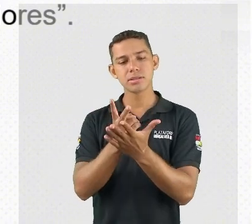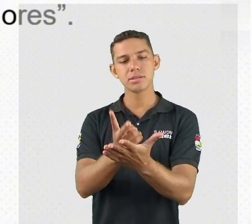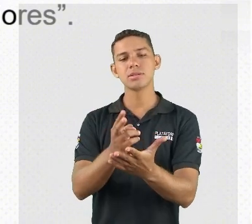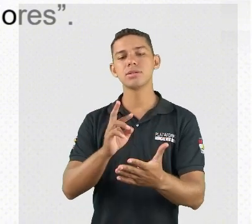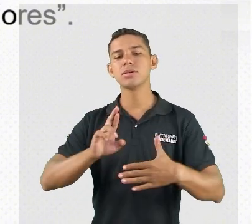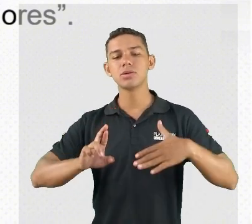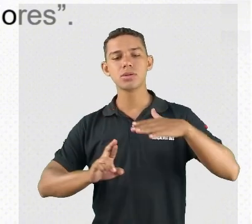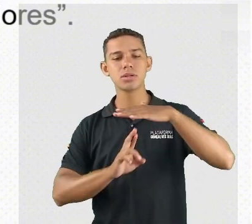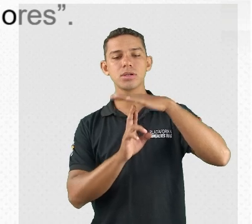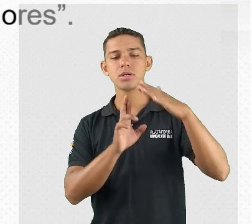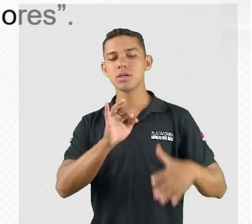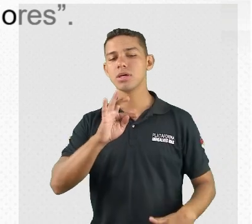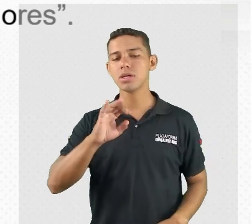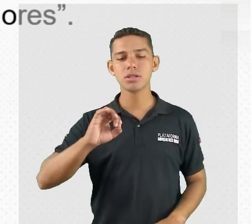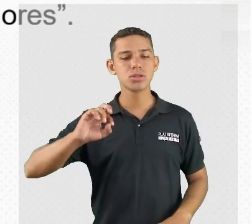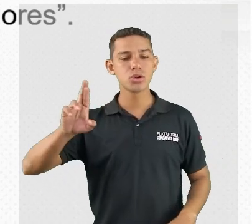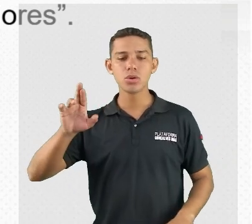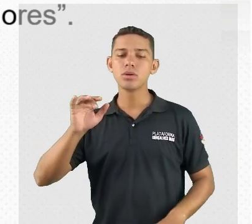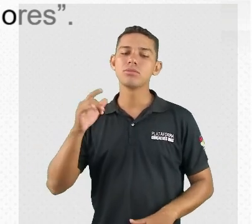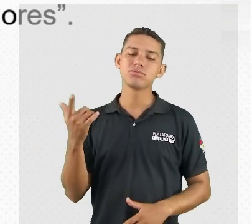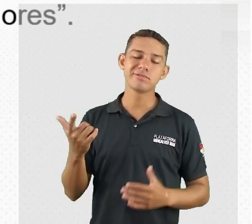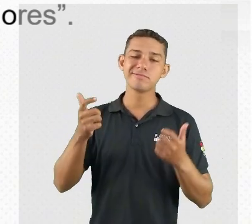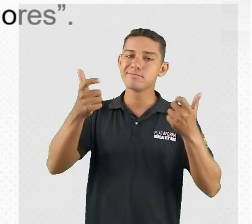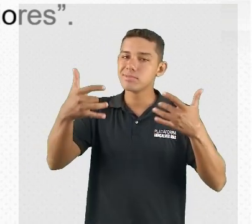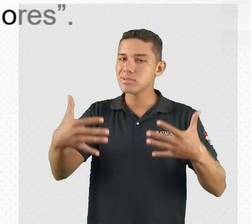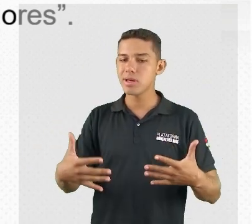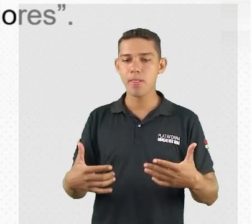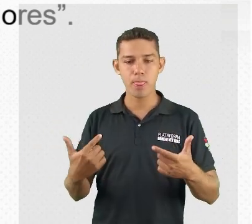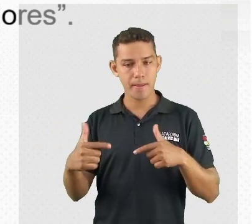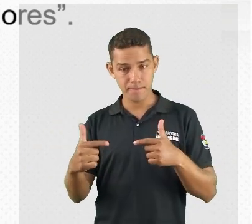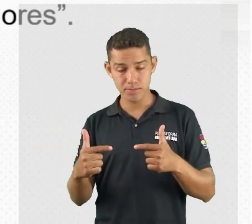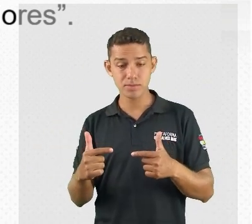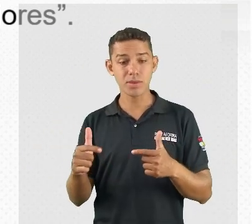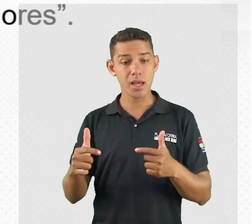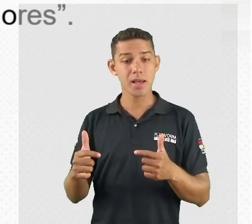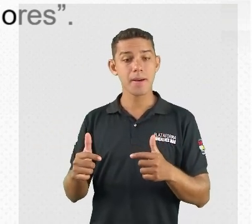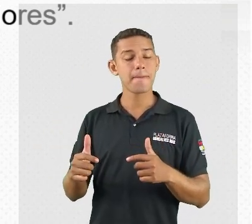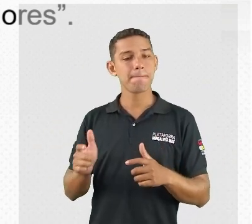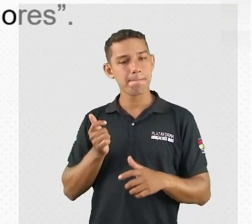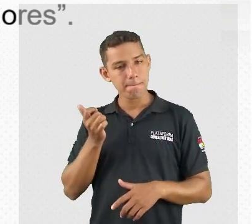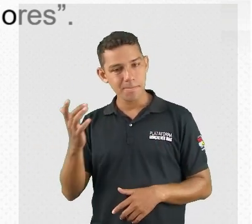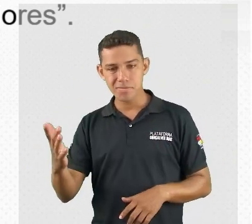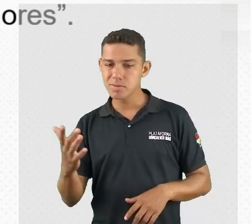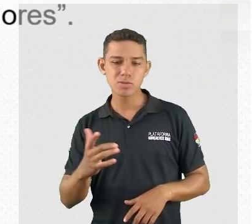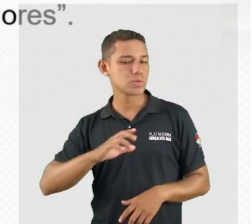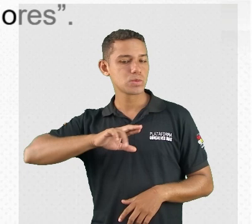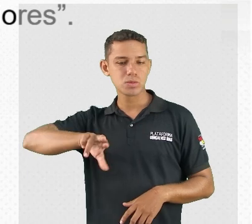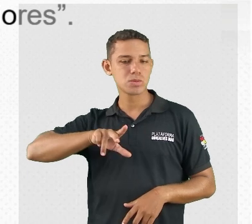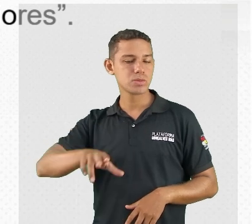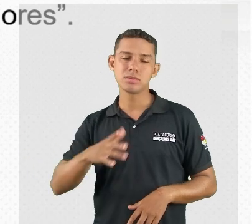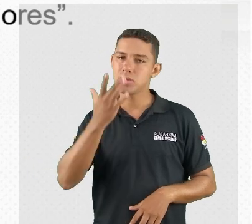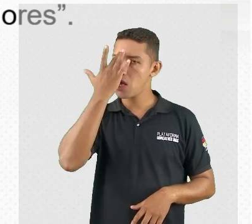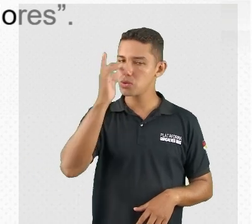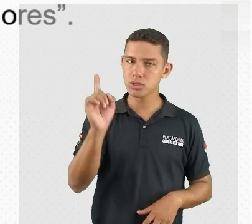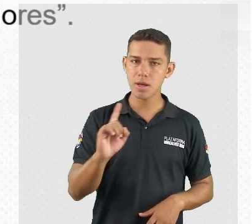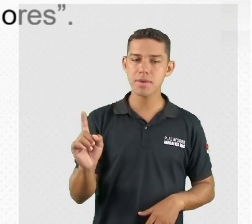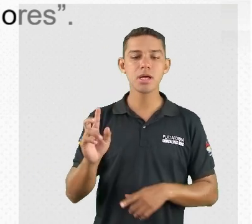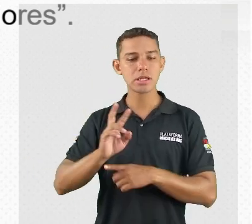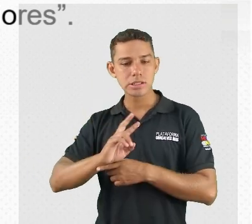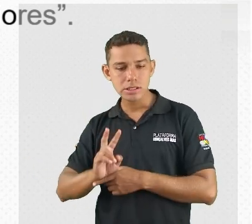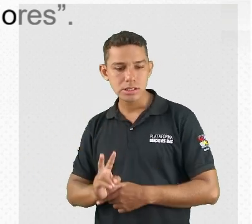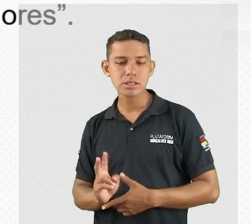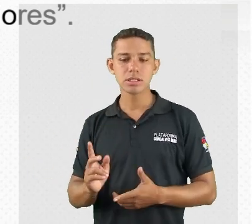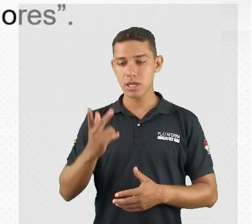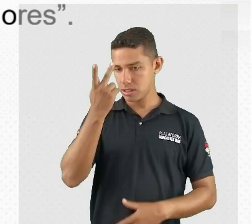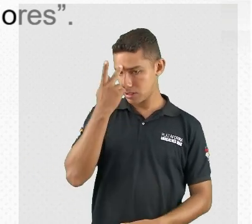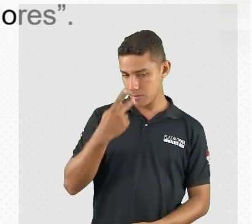reitor e um regido. Né? Então, no caso aqui, os trabalhos braçais, por não saberem reger a